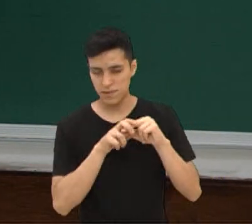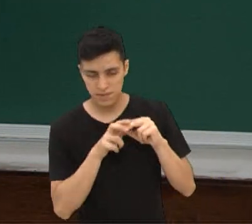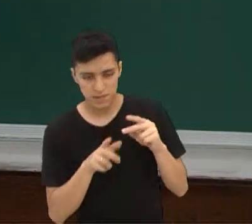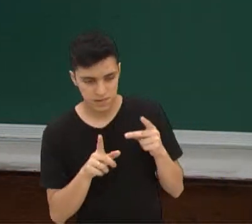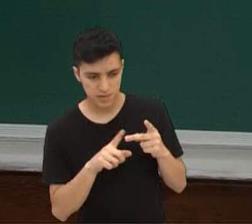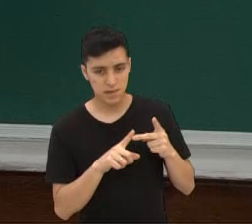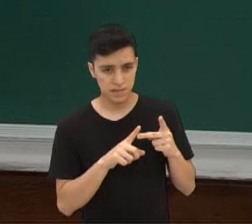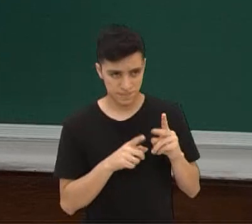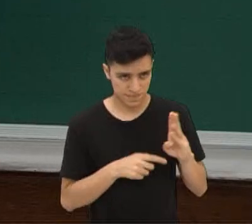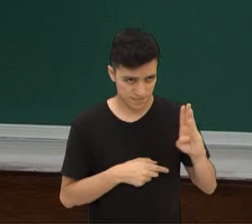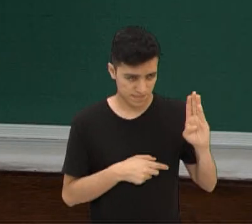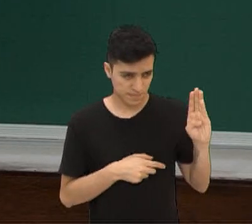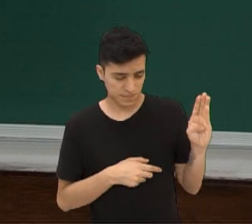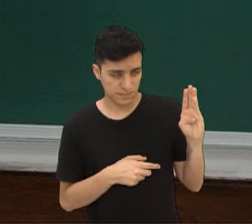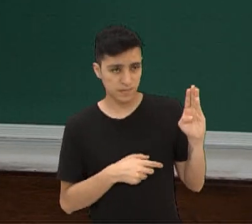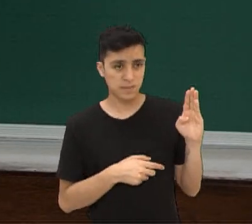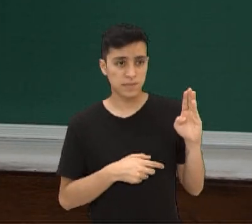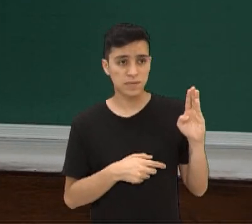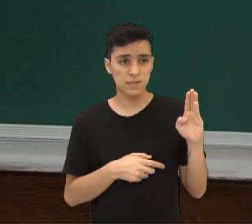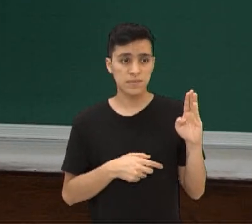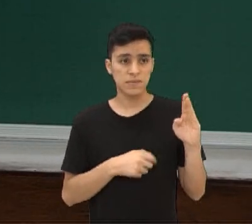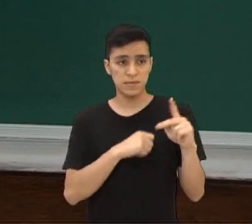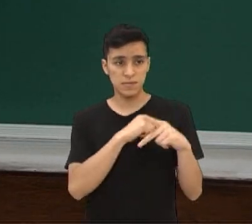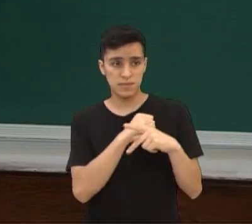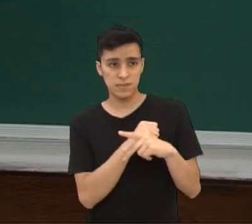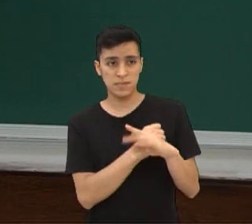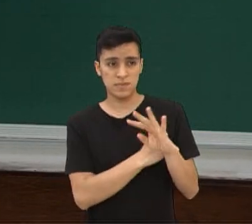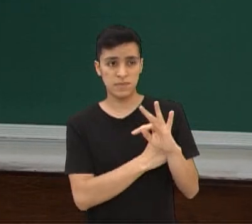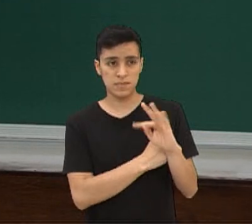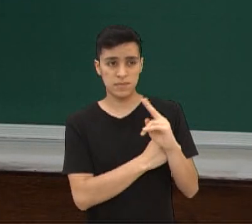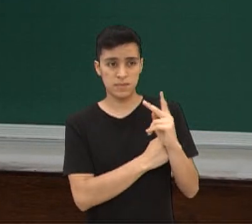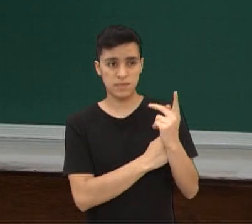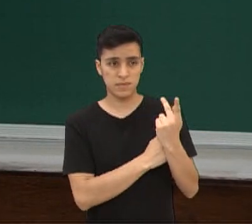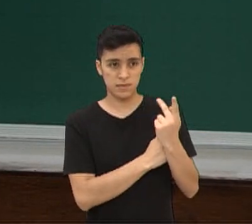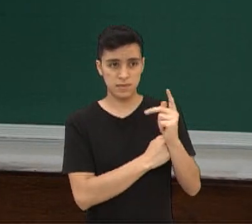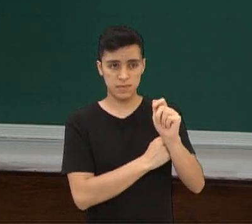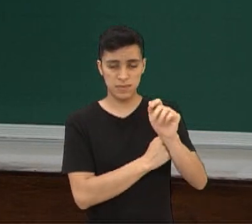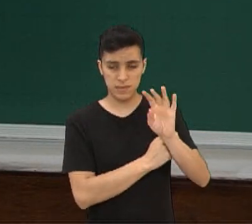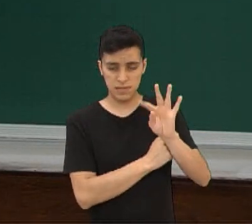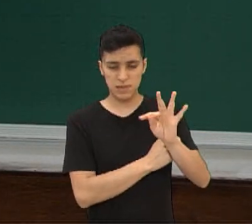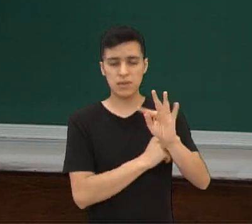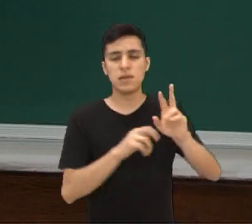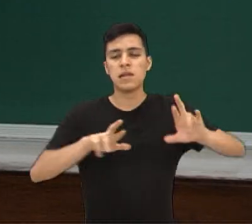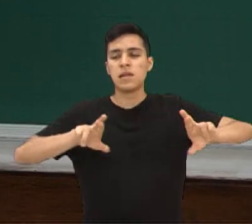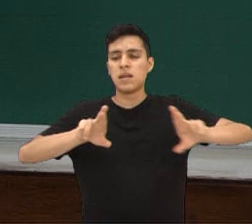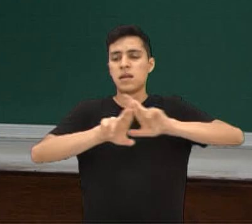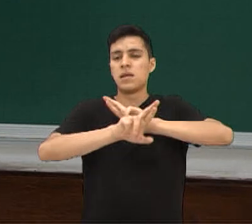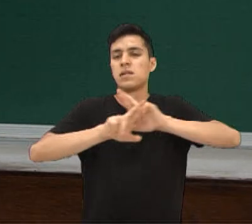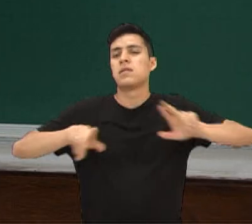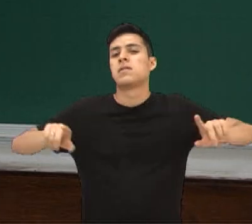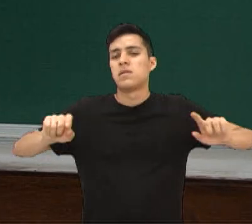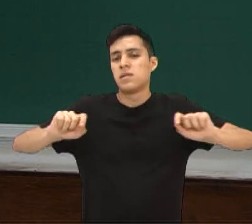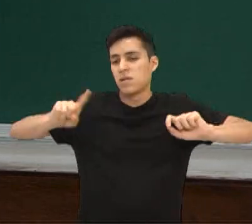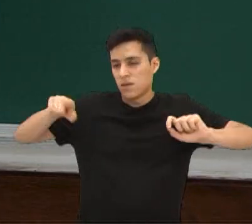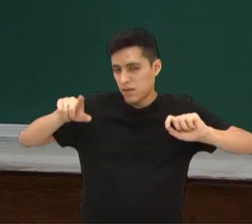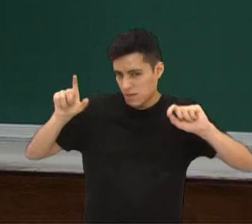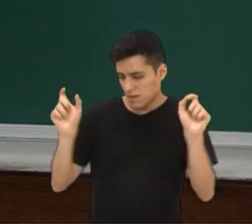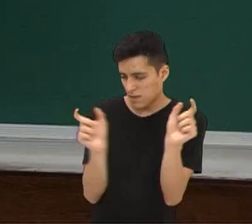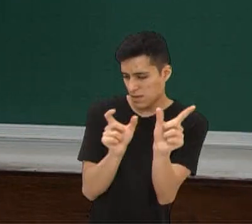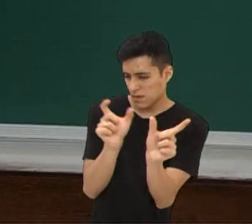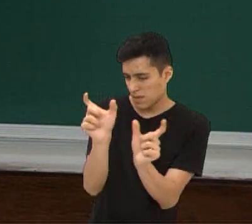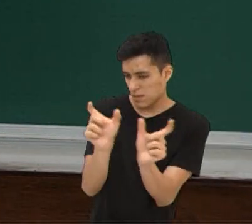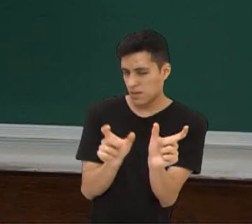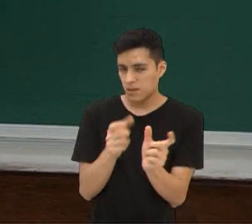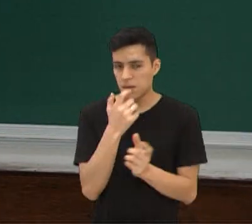o pronoun that, que está aqui no nosso fragmento, faz relação às palavras. Né?